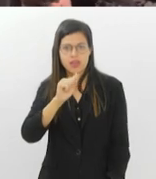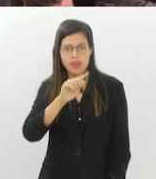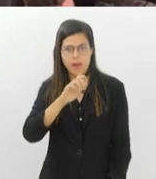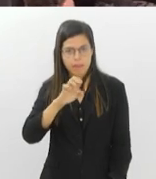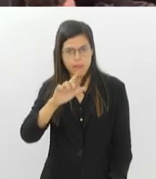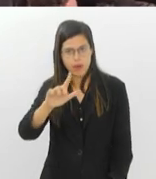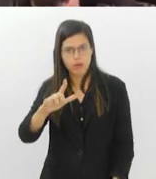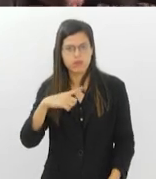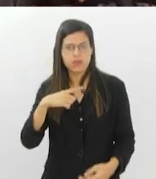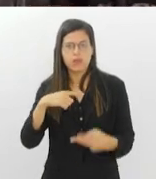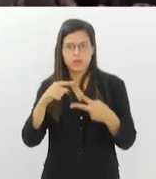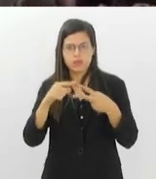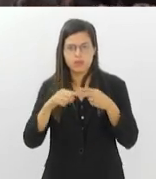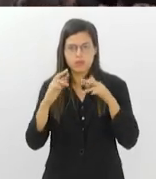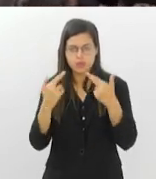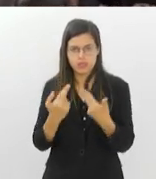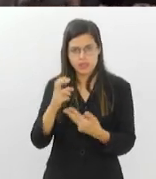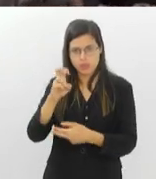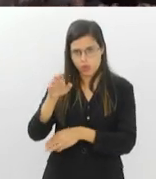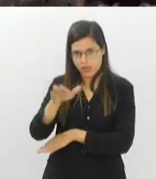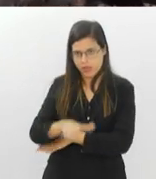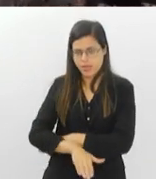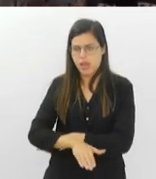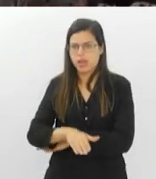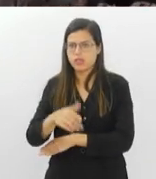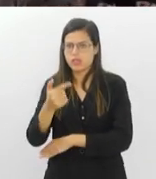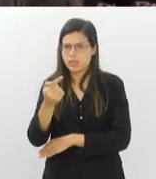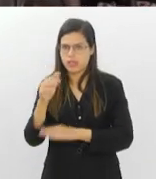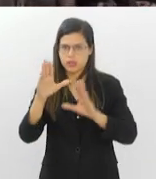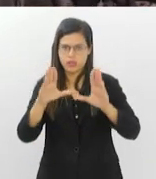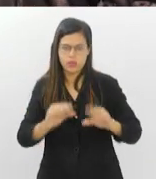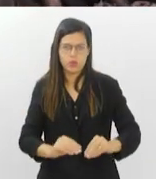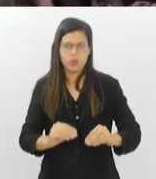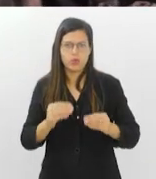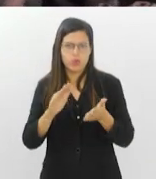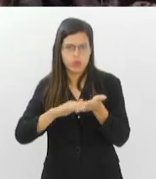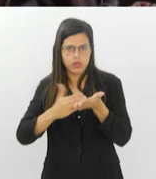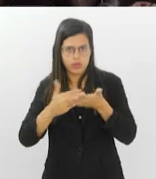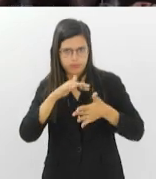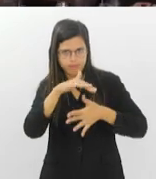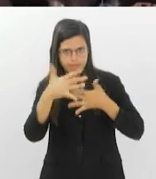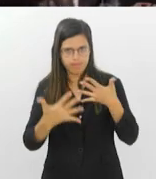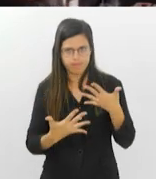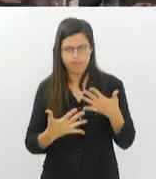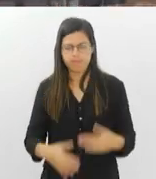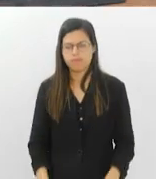2 sessões hoje, às 5 da tarde e às 7 da noite, com intérprete de Libras.